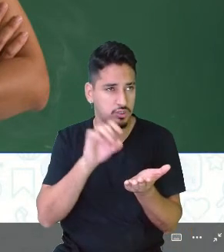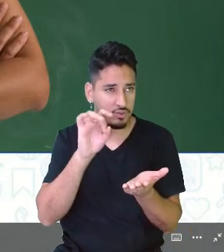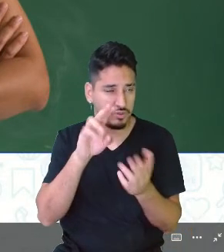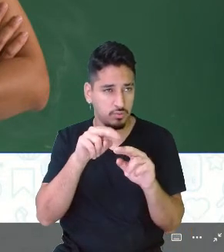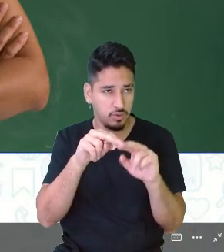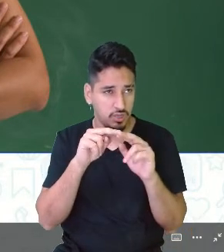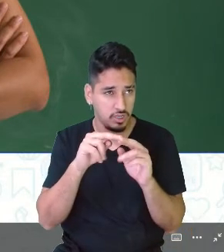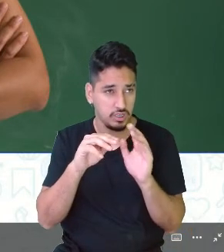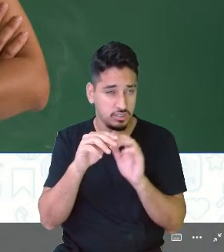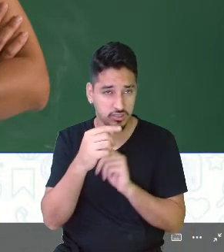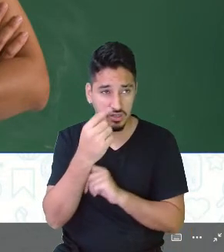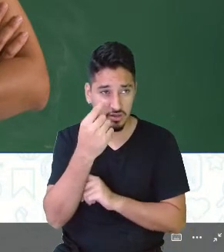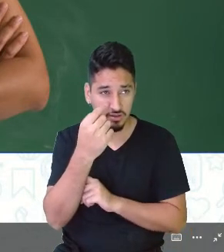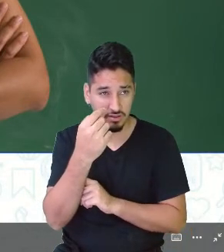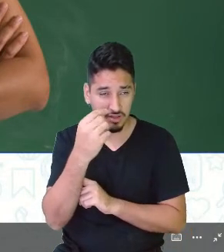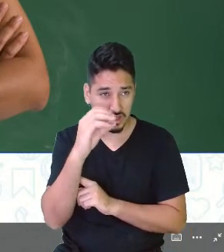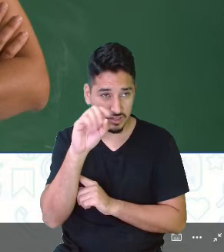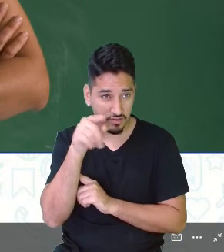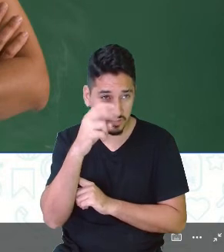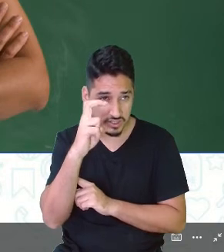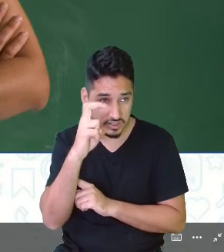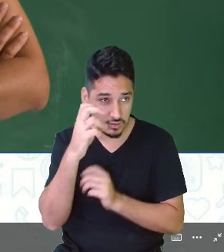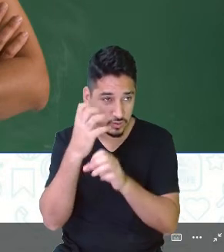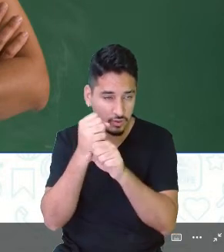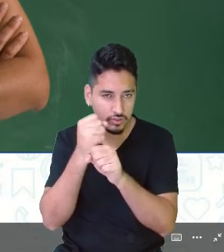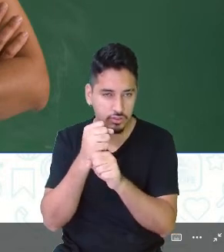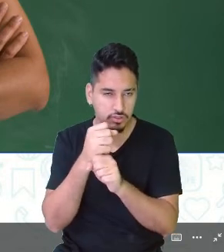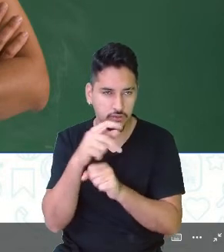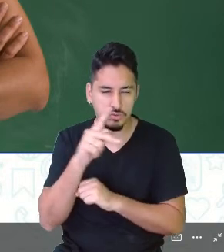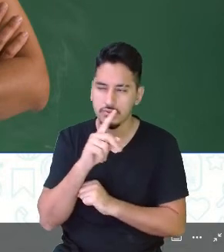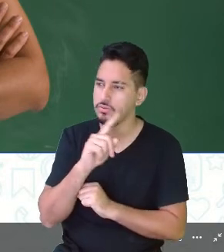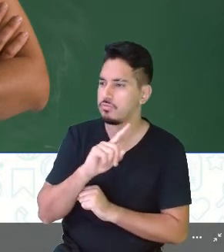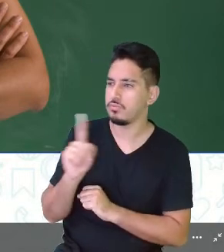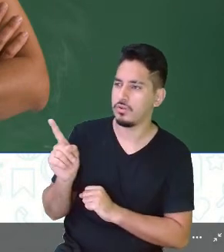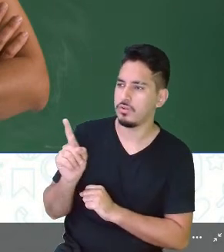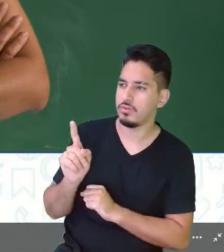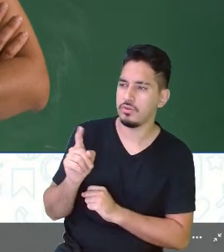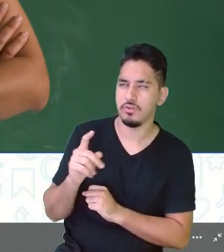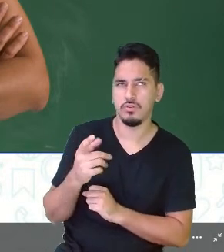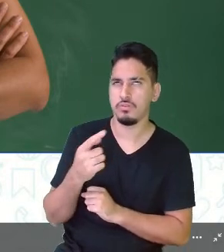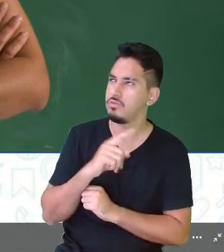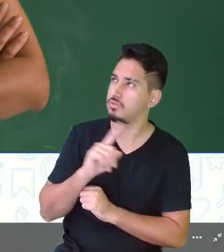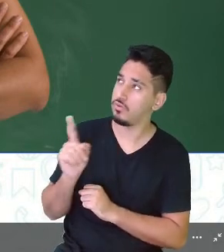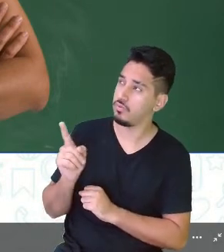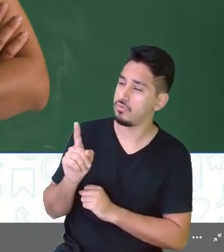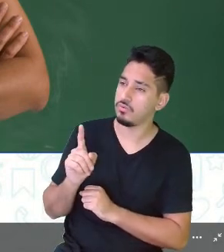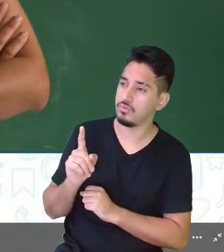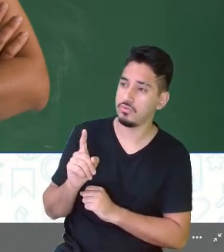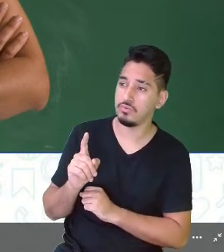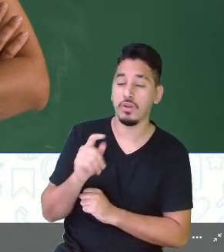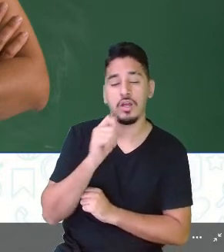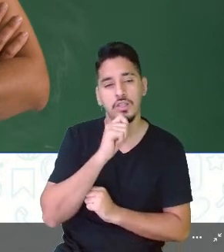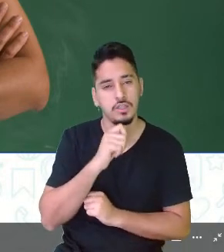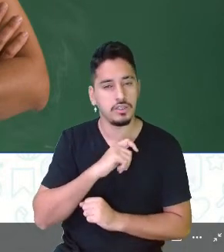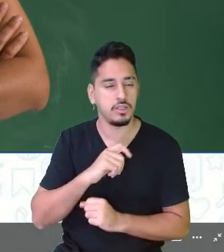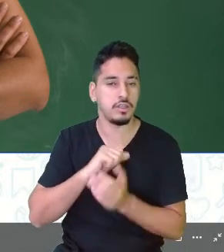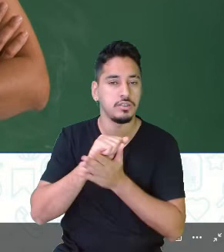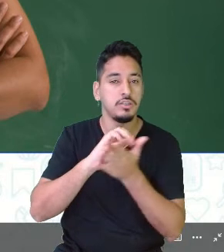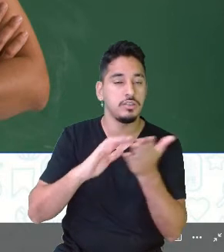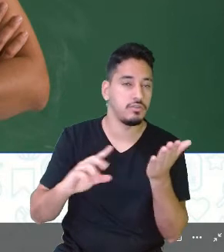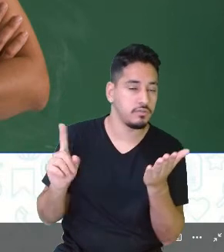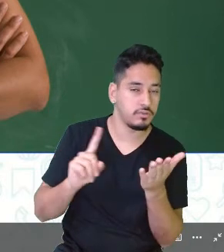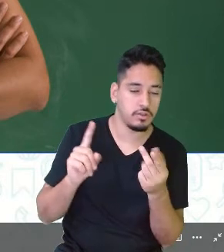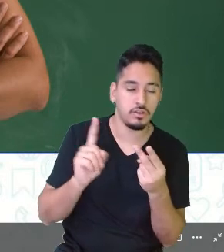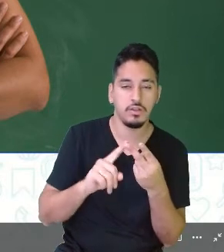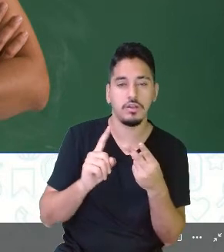ponto? Aí a professora não. Aí você pensa, ora, não vai reprovar. Ainda tem as tarefas não feitas,